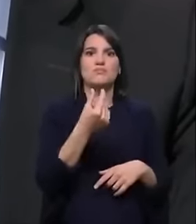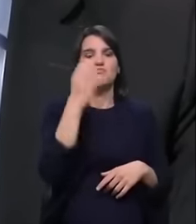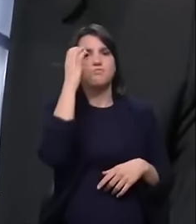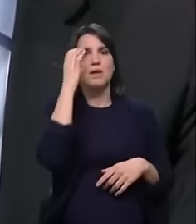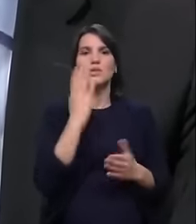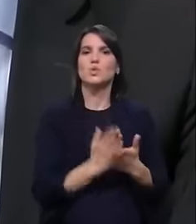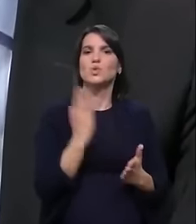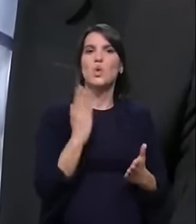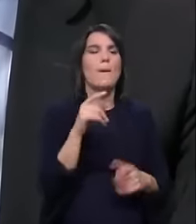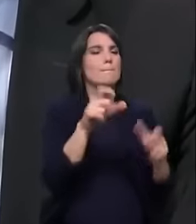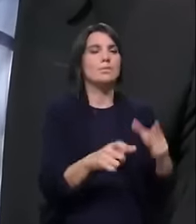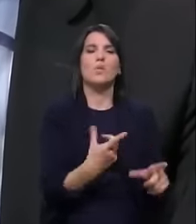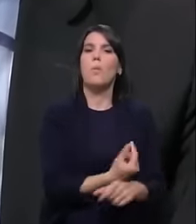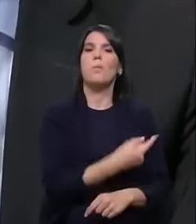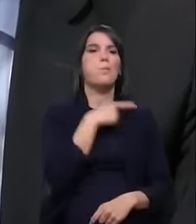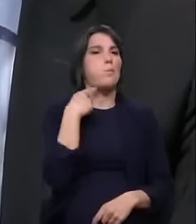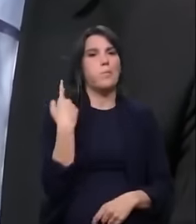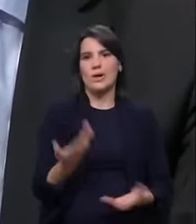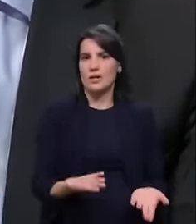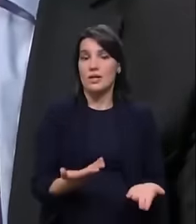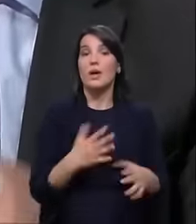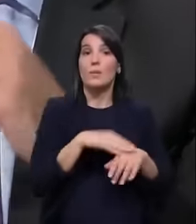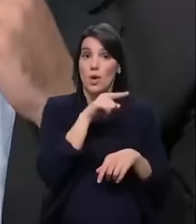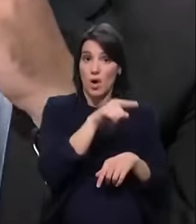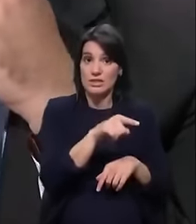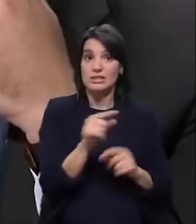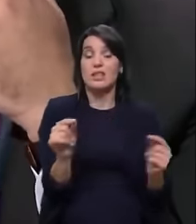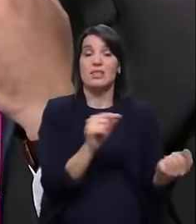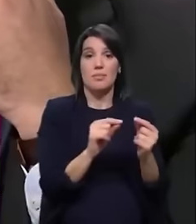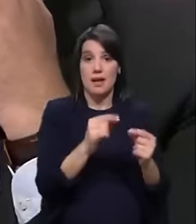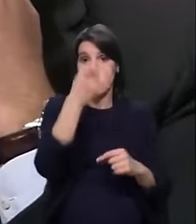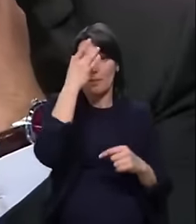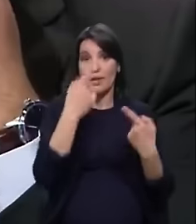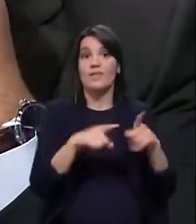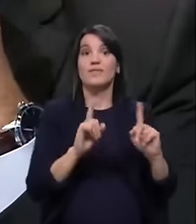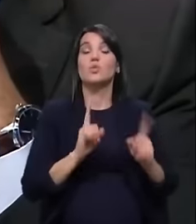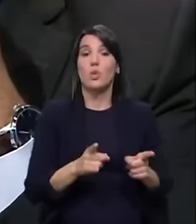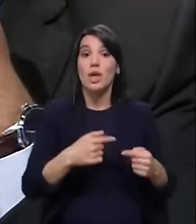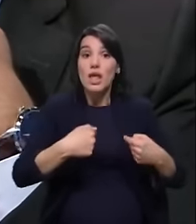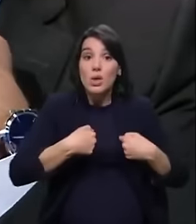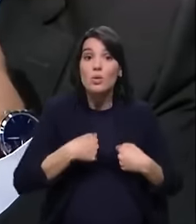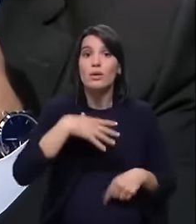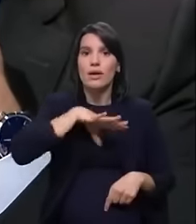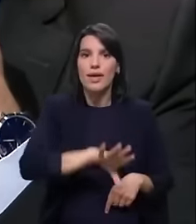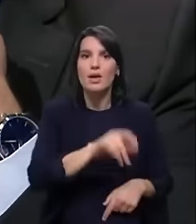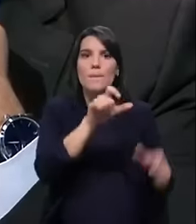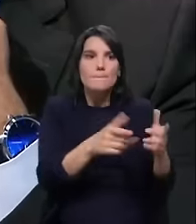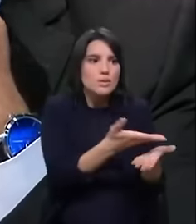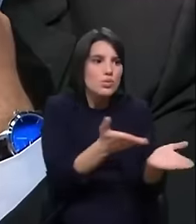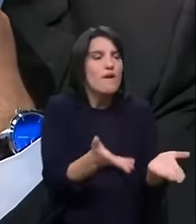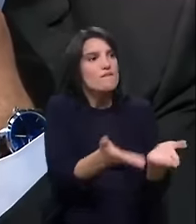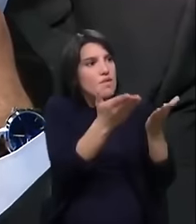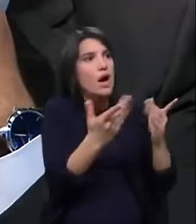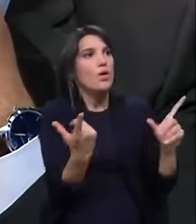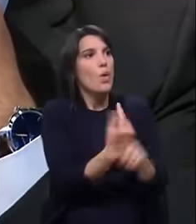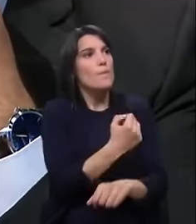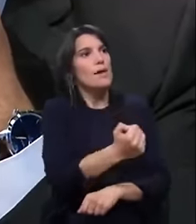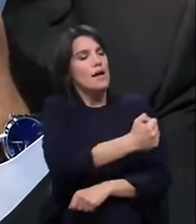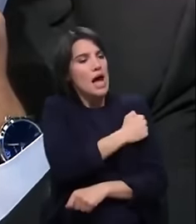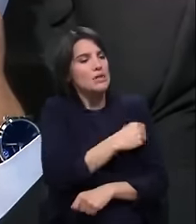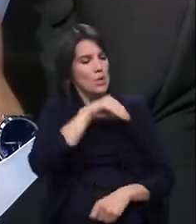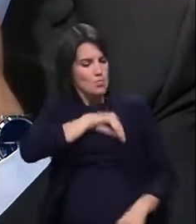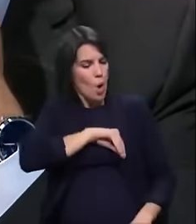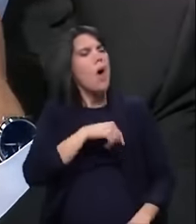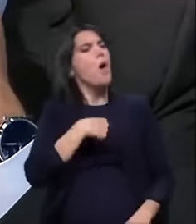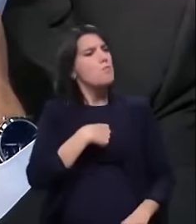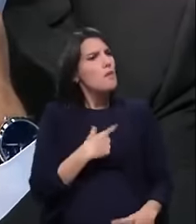luxo. Todos os anos não é para as pessoas. Economia, e é por isso que o que nos separa neste debate é eu quero que as pessoas consigam aceder a uma casa com o seu